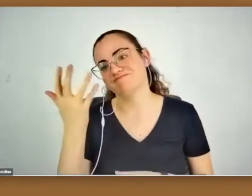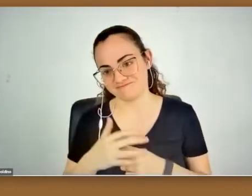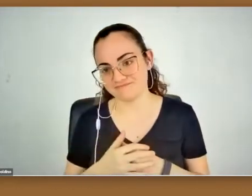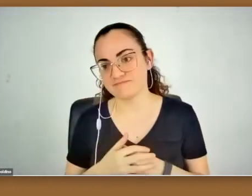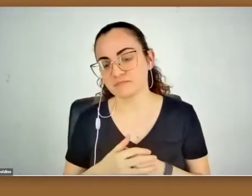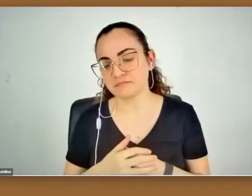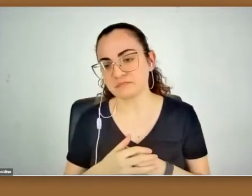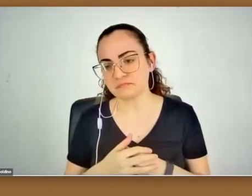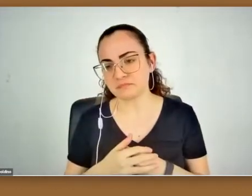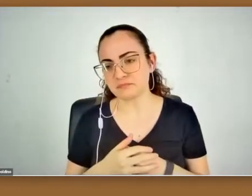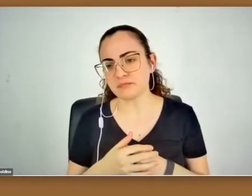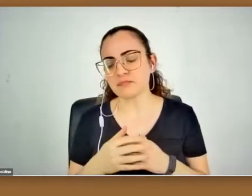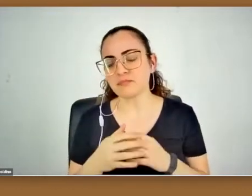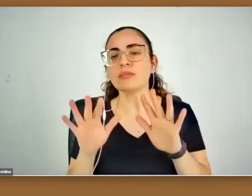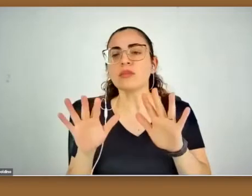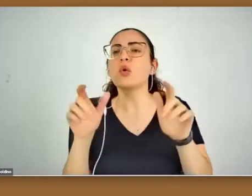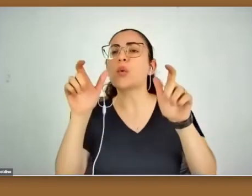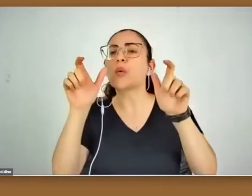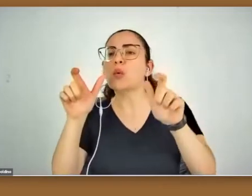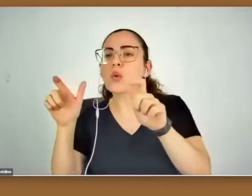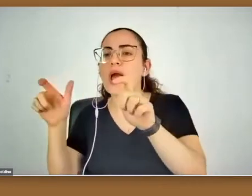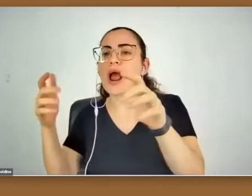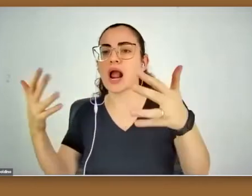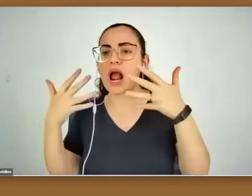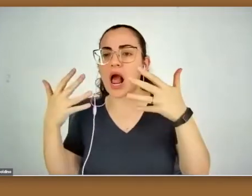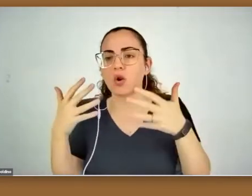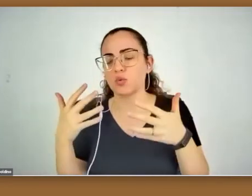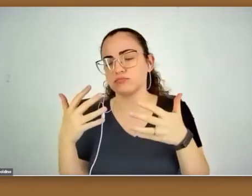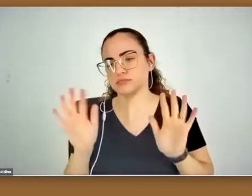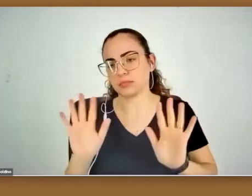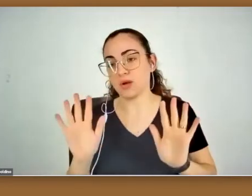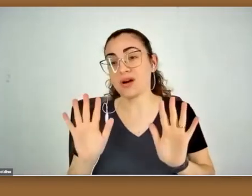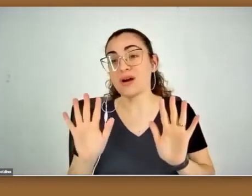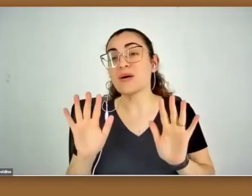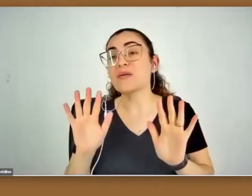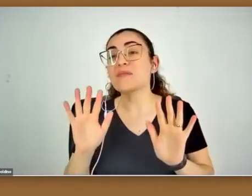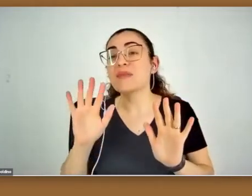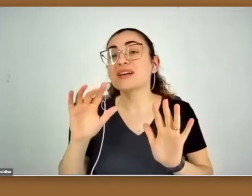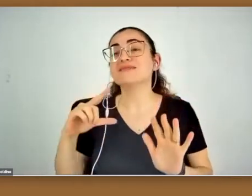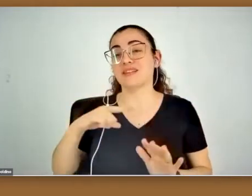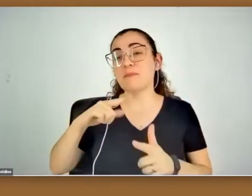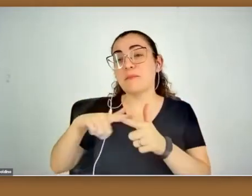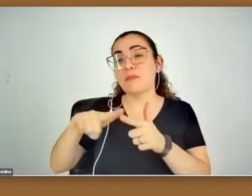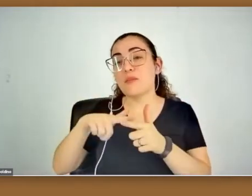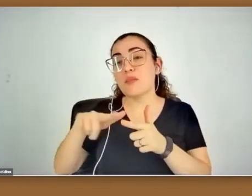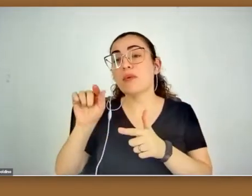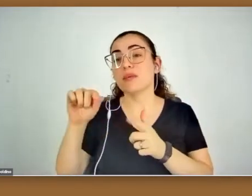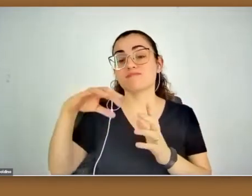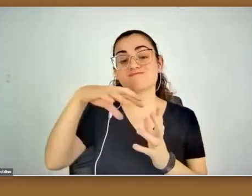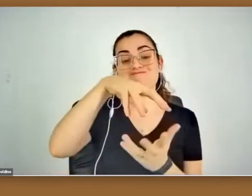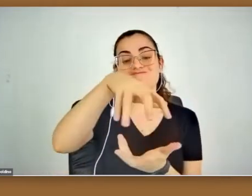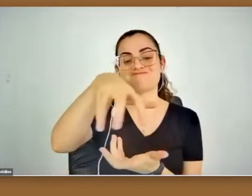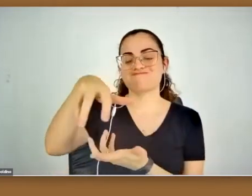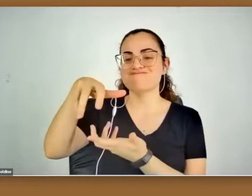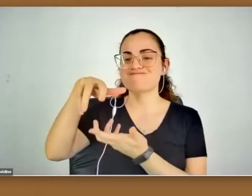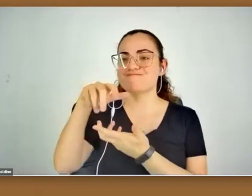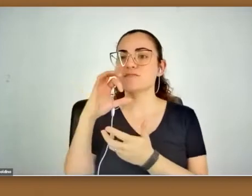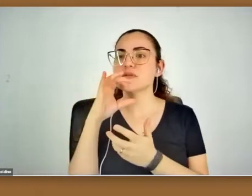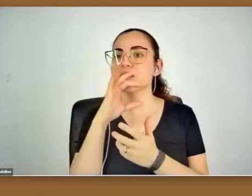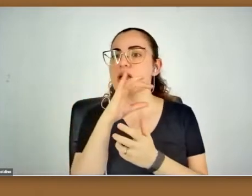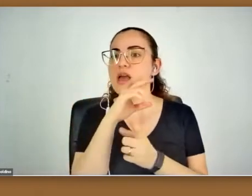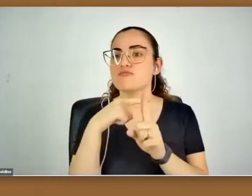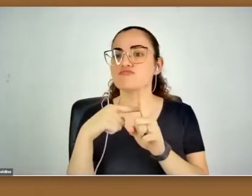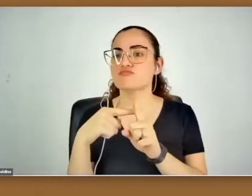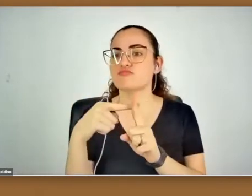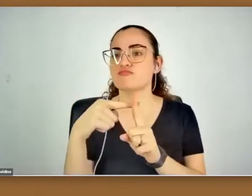global. Porque provavelmente você vai ter o estabelecimento desse mosquito em áreas muito mais abrangentes, né? Porque vão ser